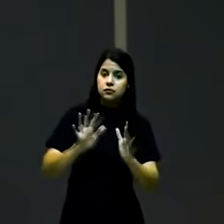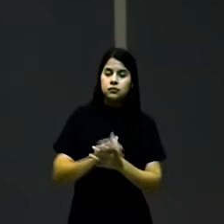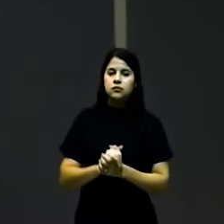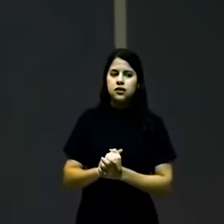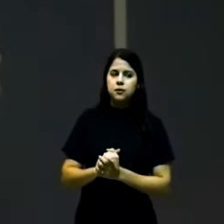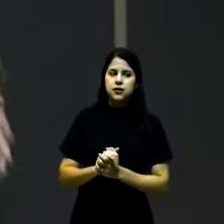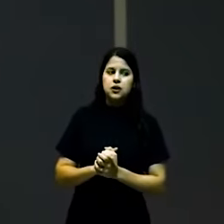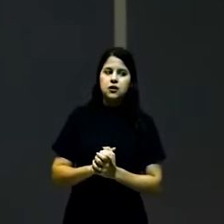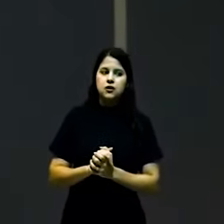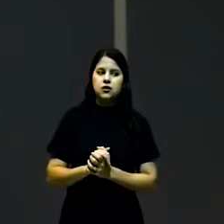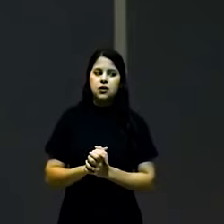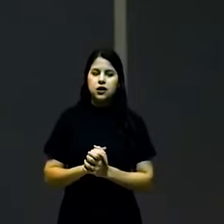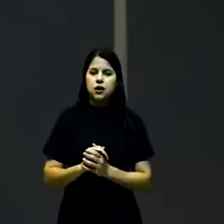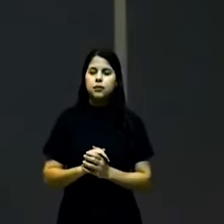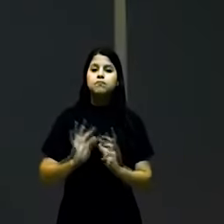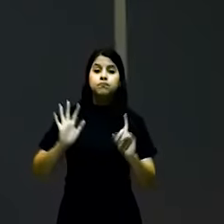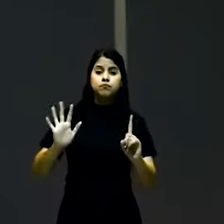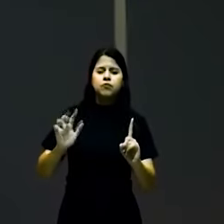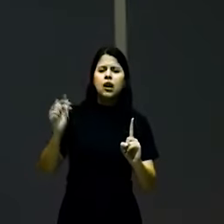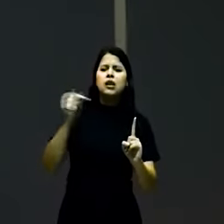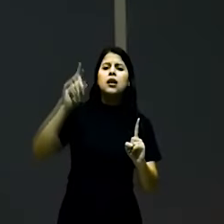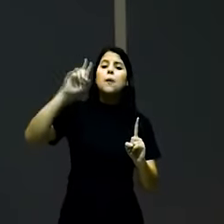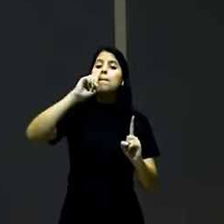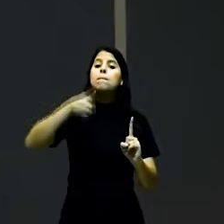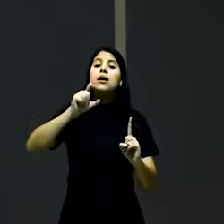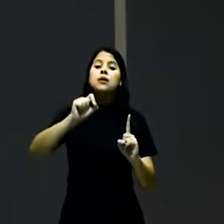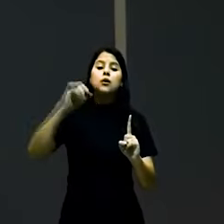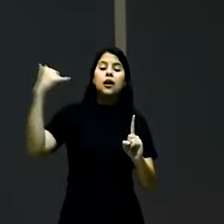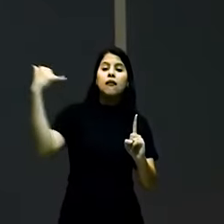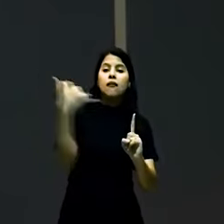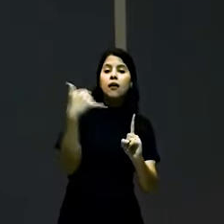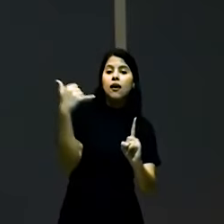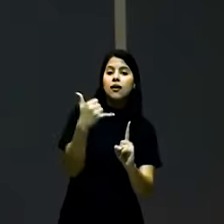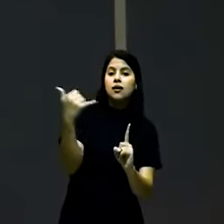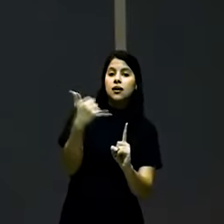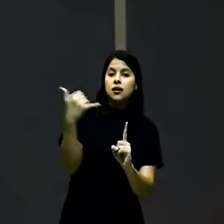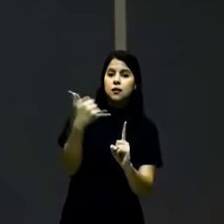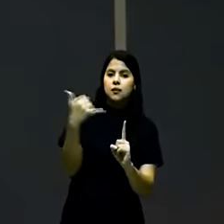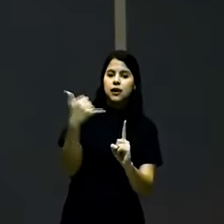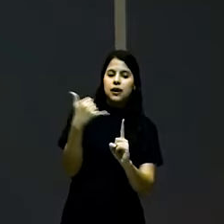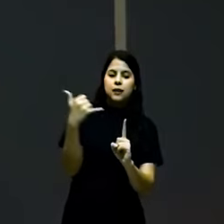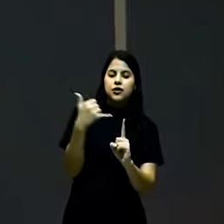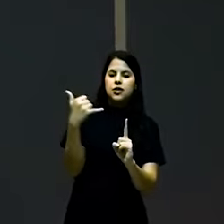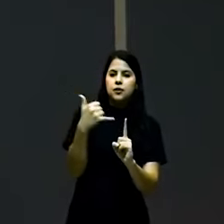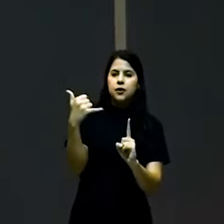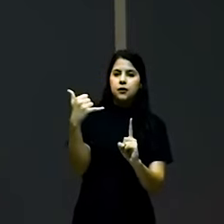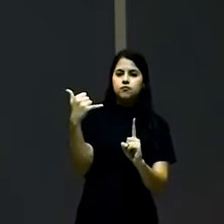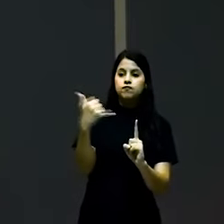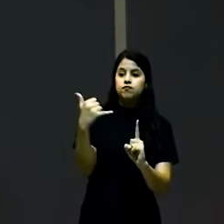Acabe? É o rei naquela época. É casado com Jezabel. Já ouviram esse